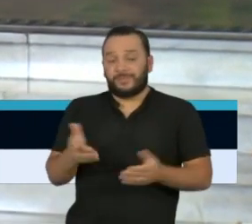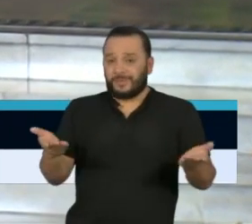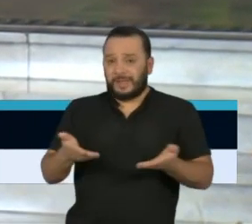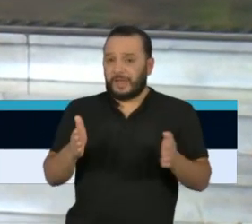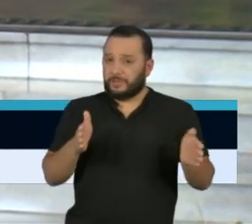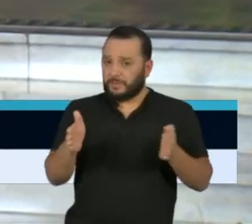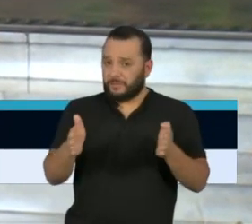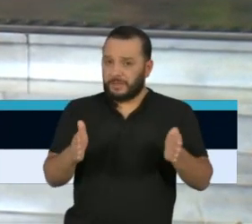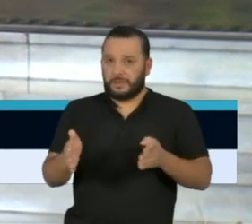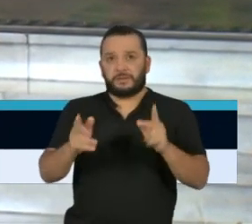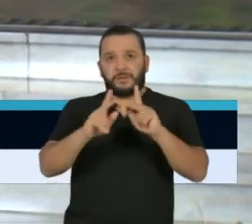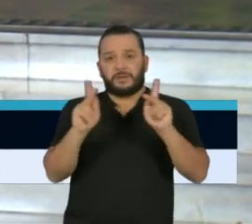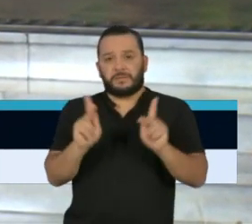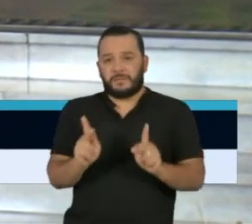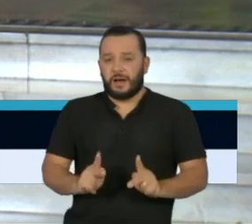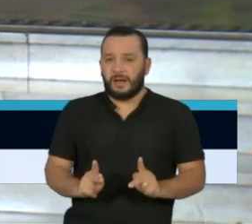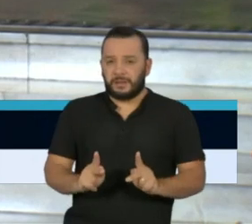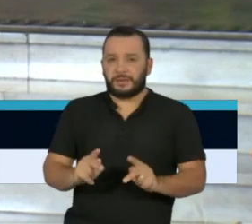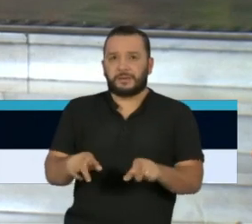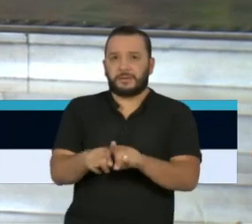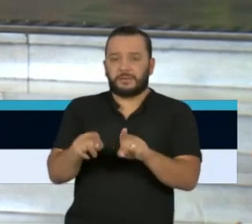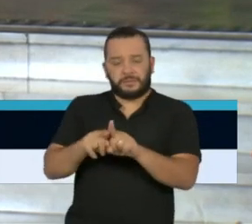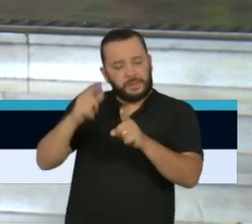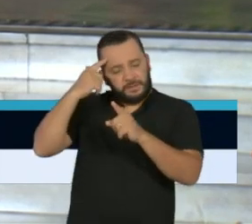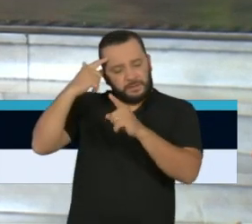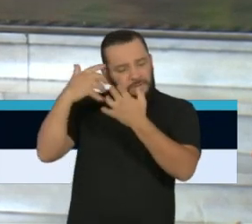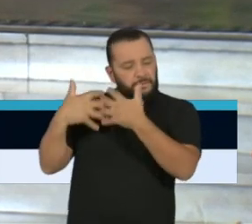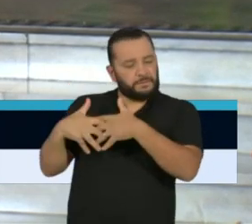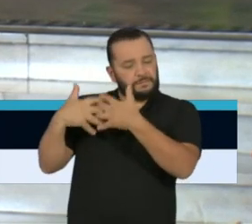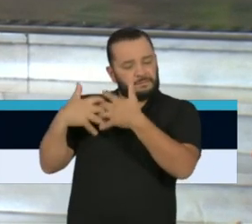momento é de paz e reflexão.